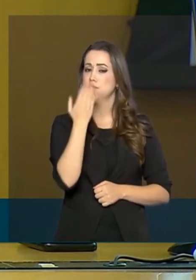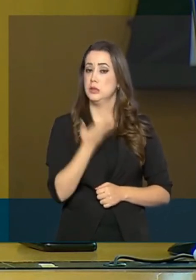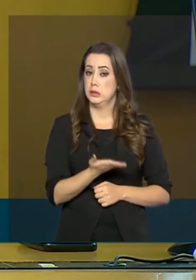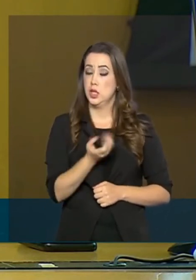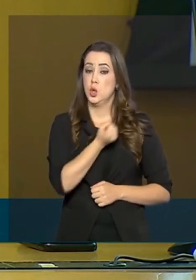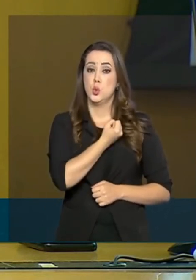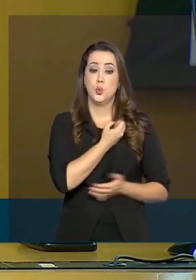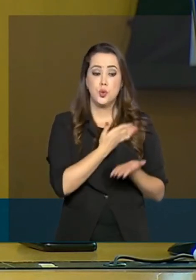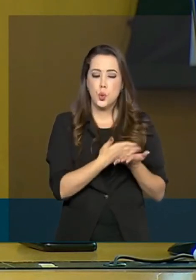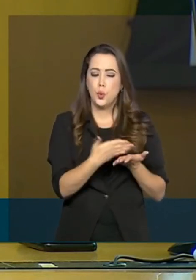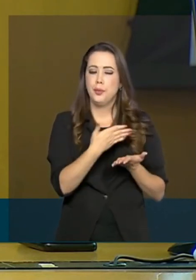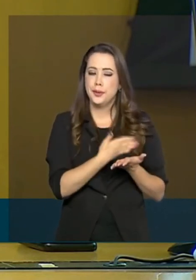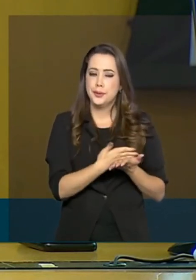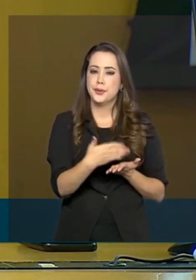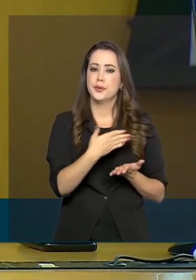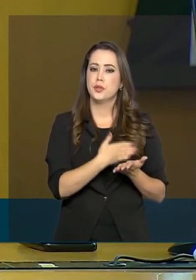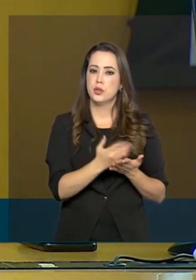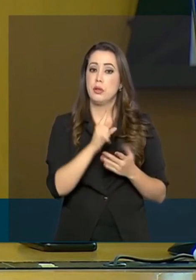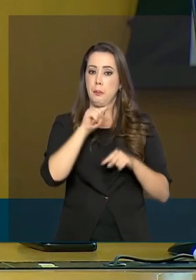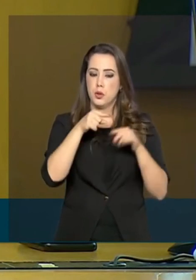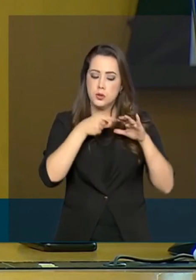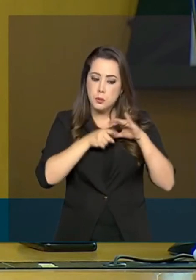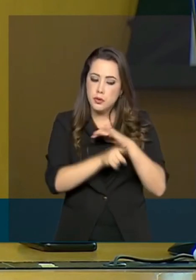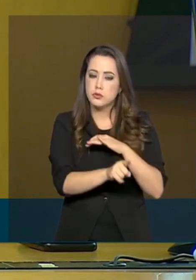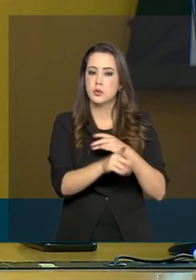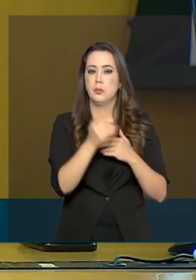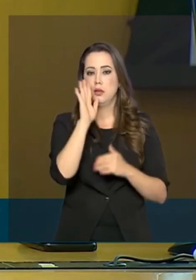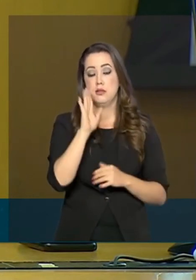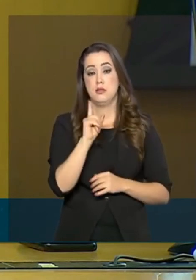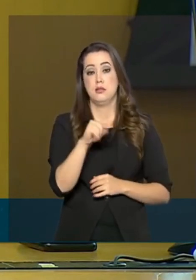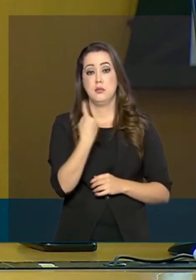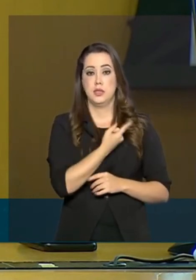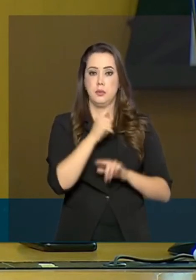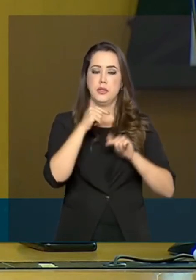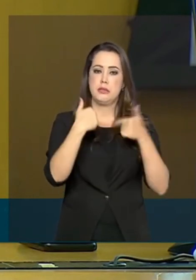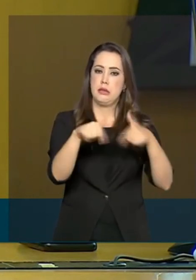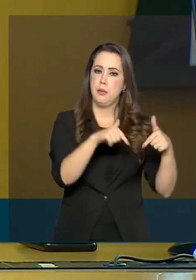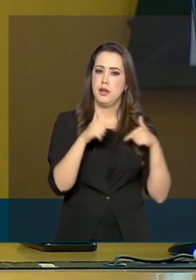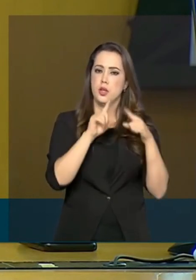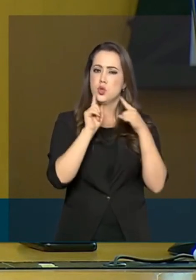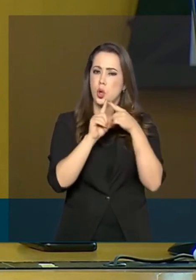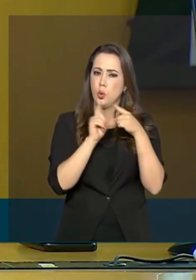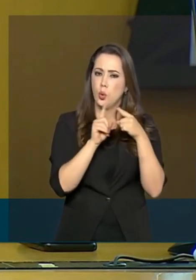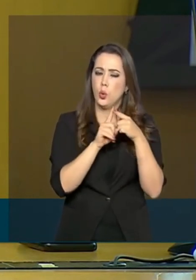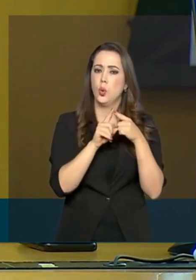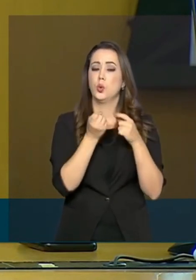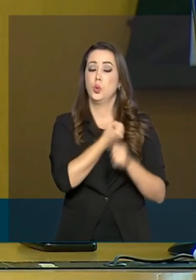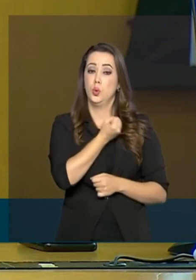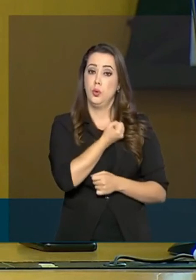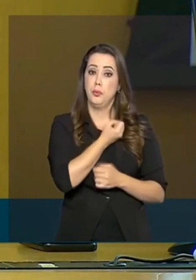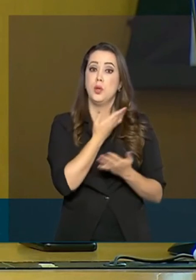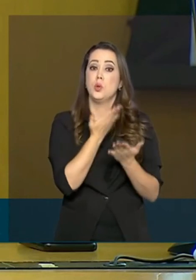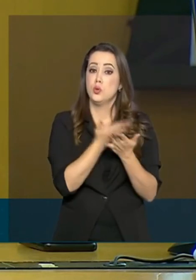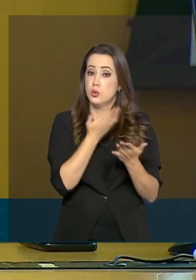são dados iniciais que nós vamos aprofundar muito para poder trabalhar baseado em evidência